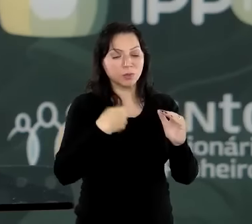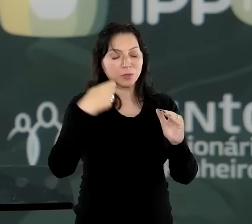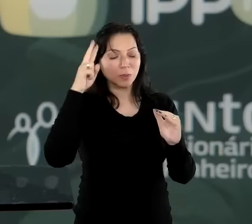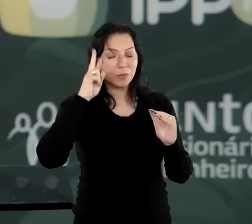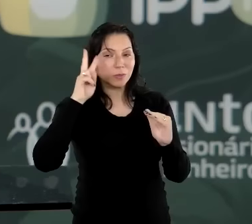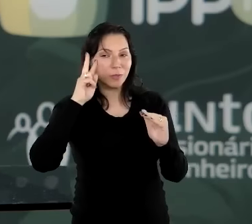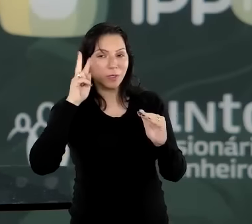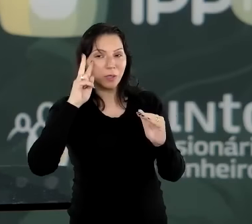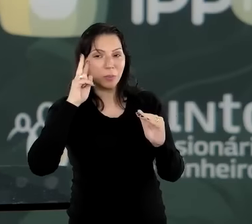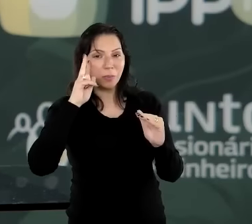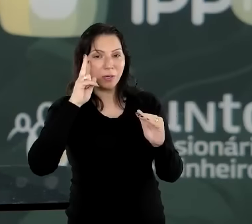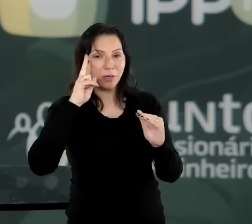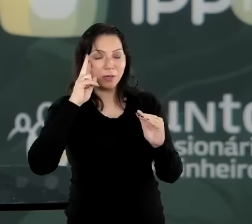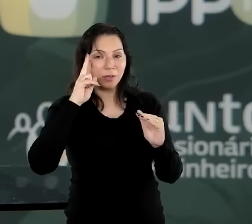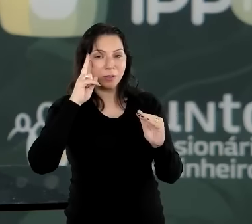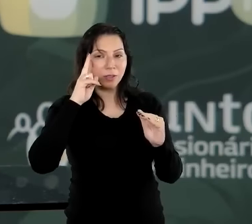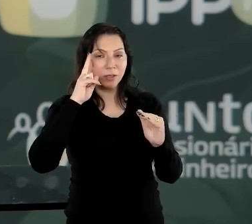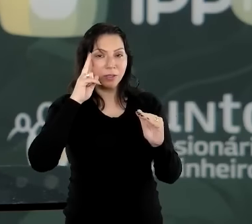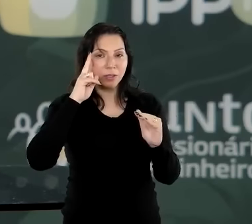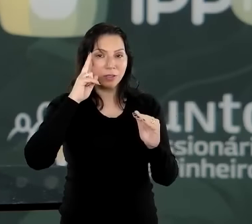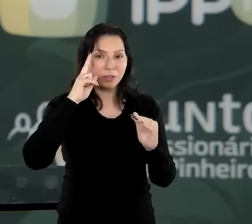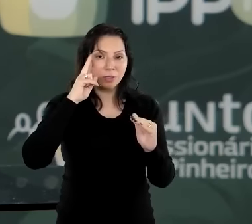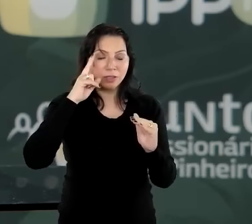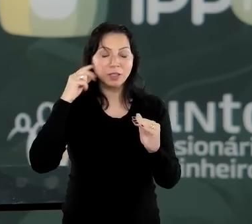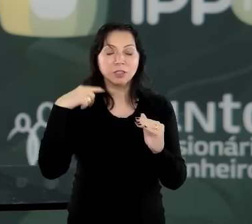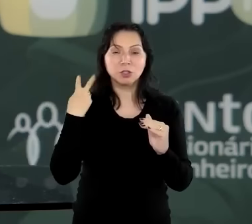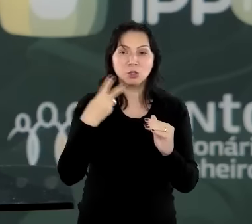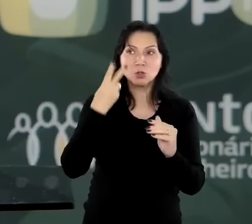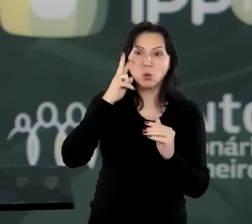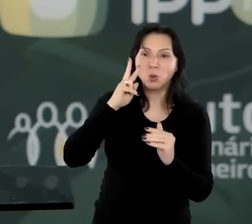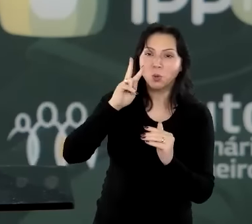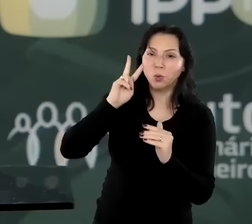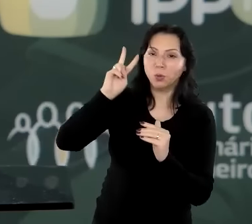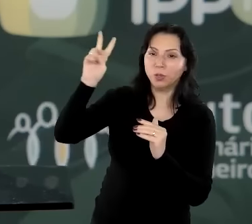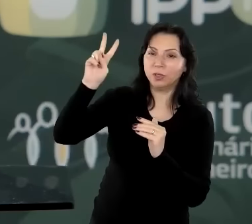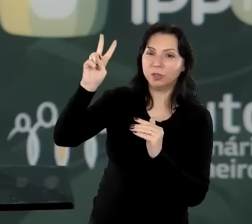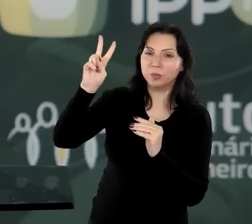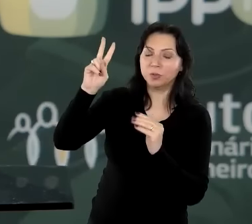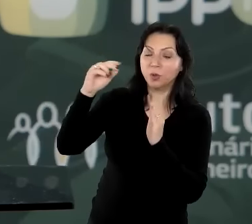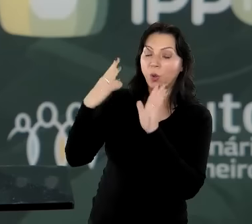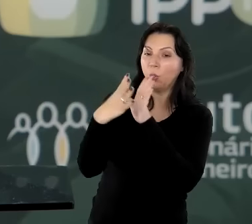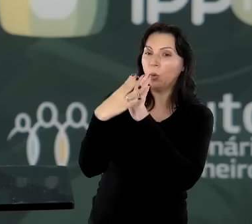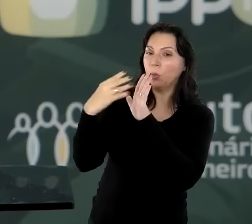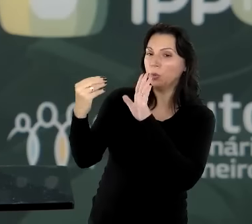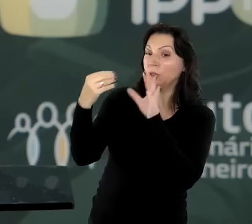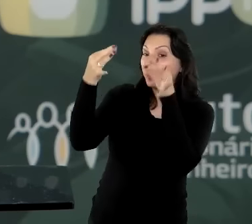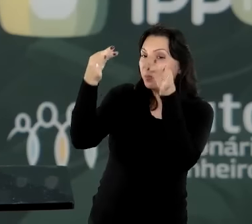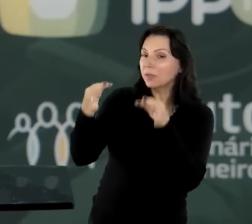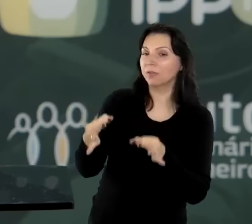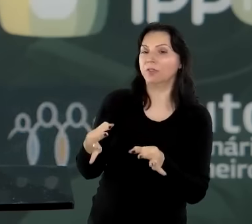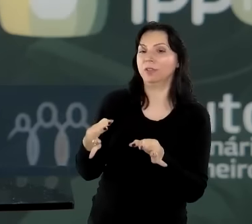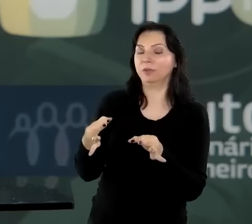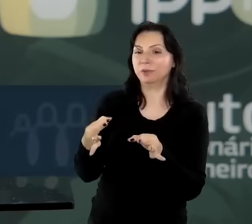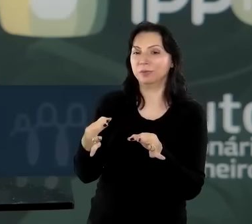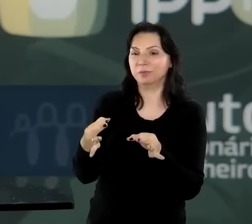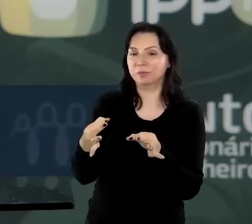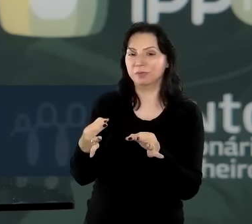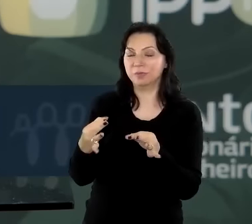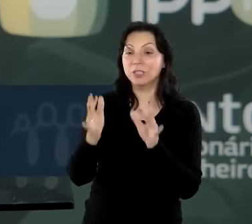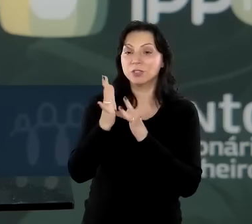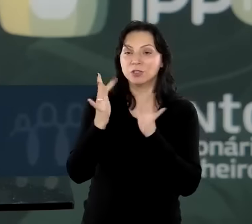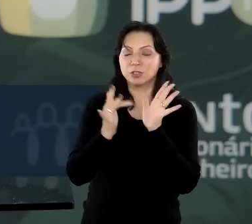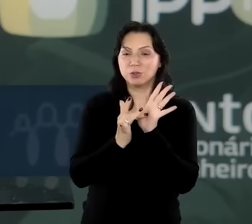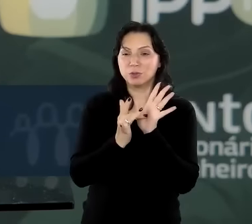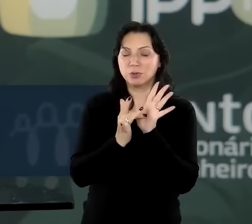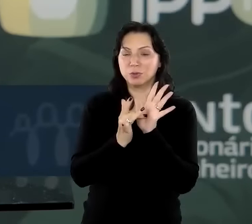tem um referencial imutável. Versículo 8, leia comigo, todos juntos. Jesus